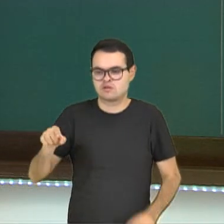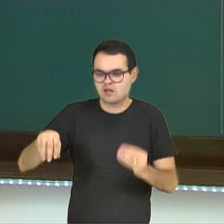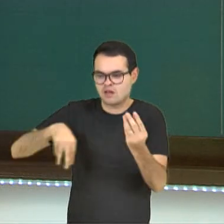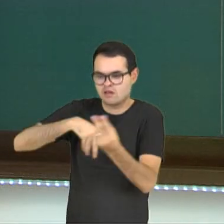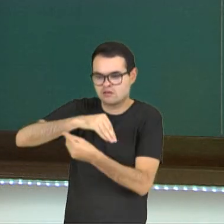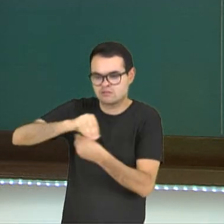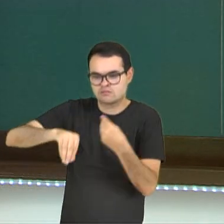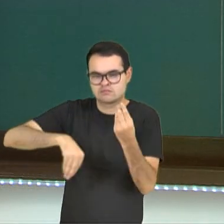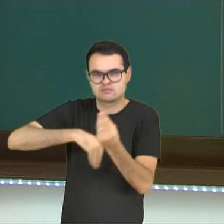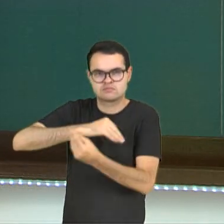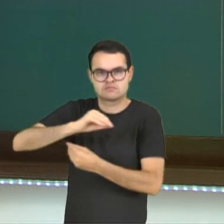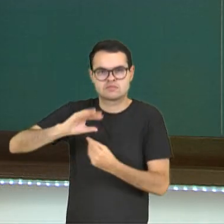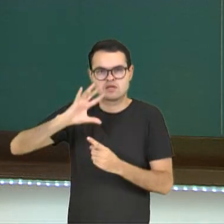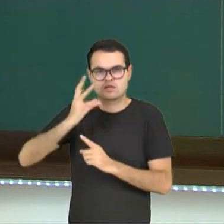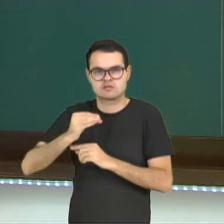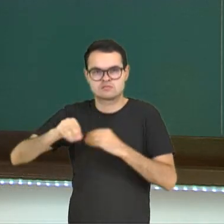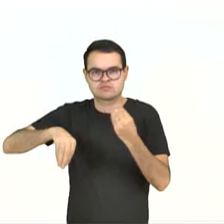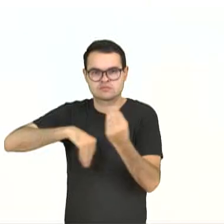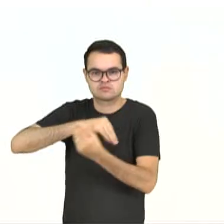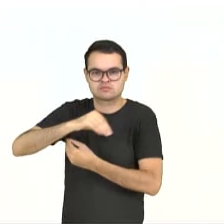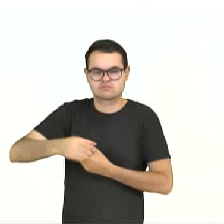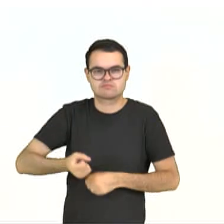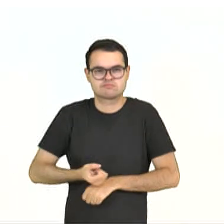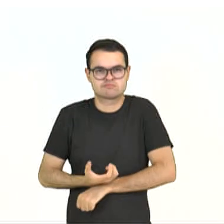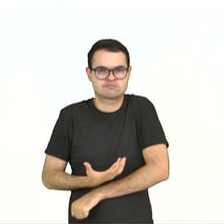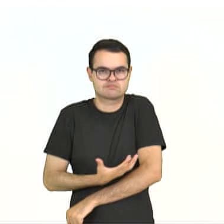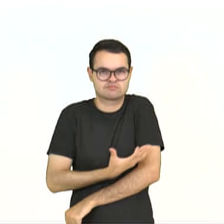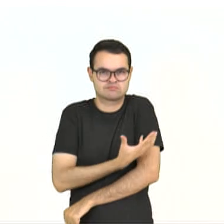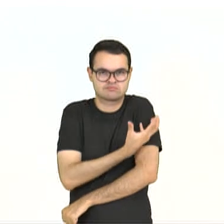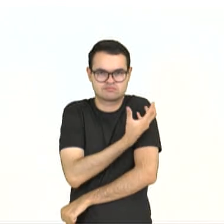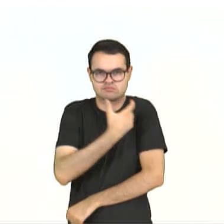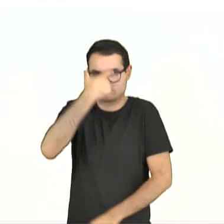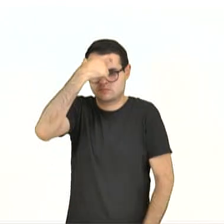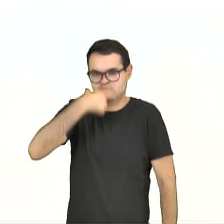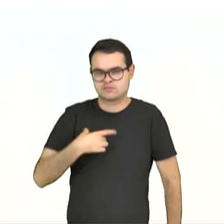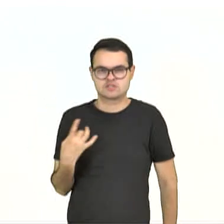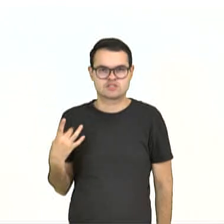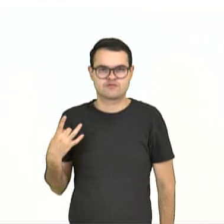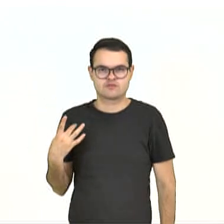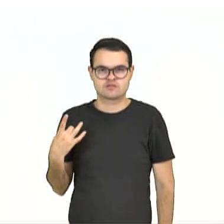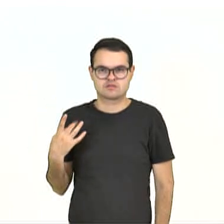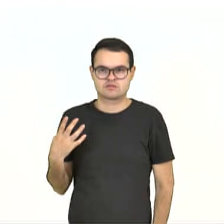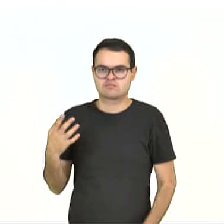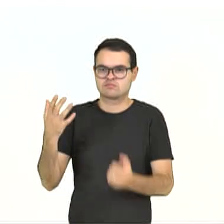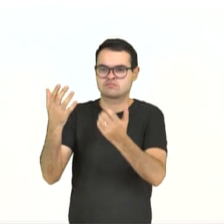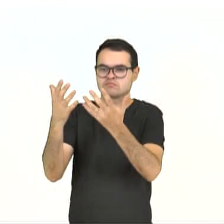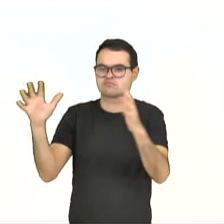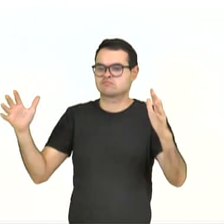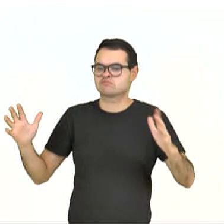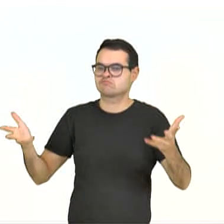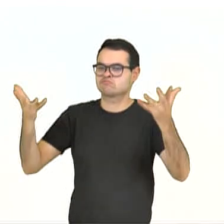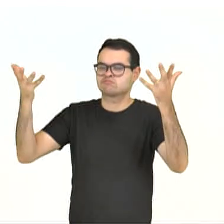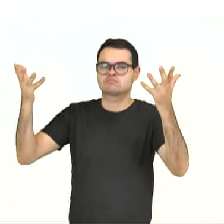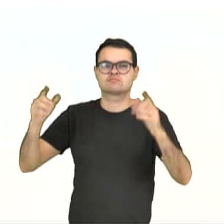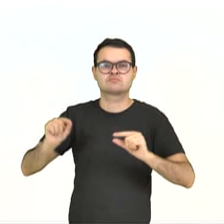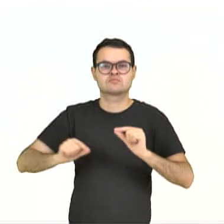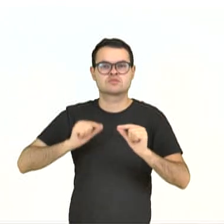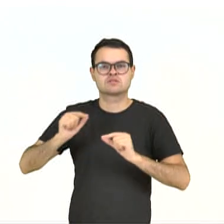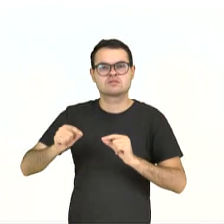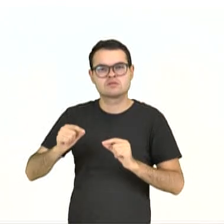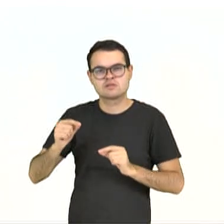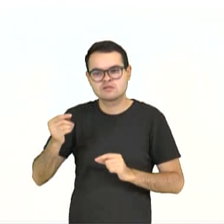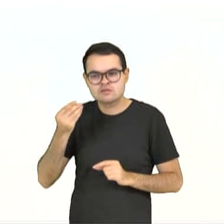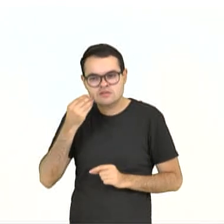Então caracterizou-se pela ênfase nas emoções, do individualismo e na exaltação da natureza. Reivindicavam ideias